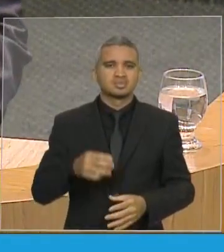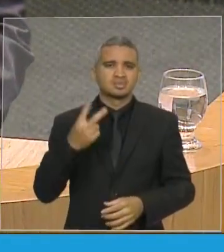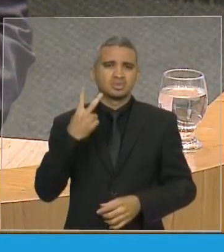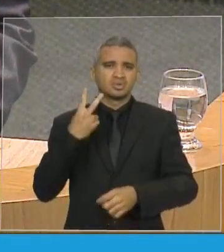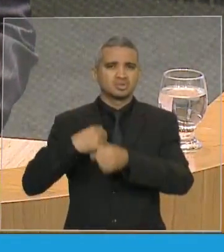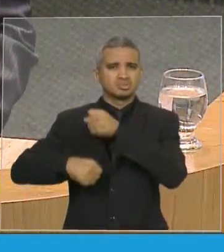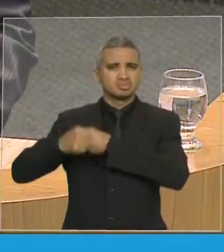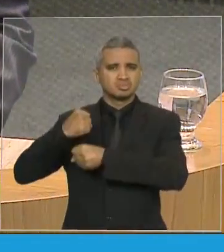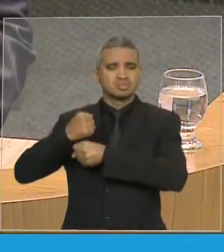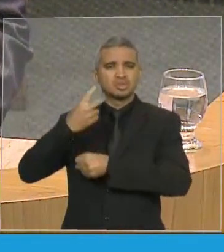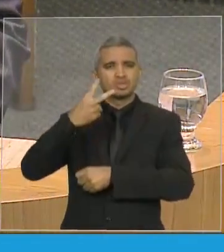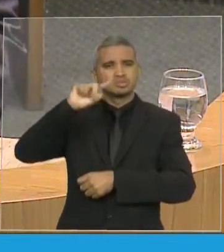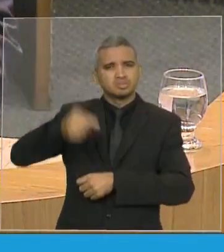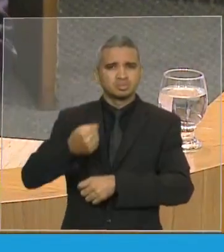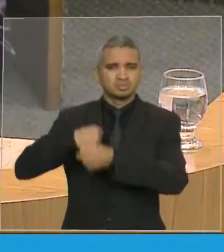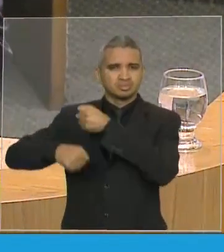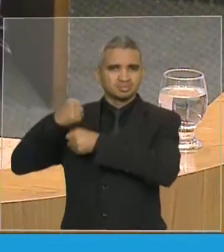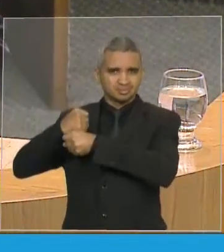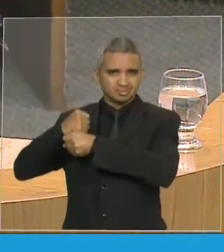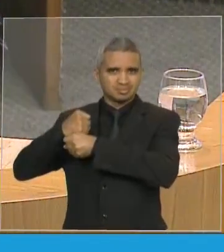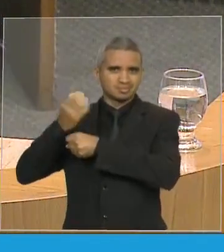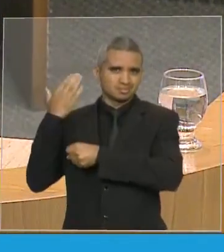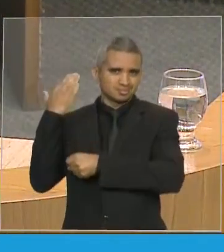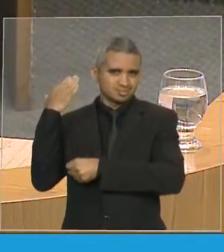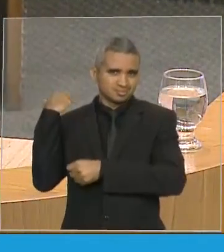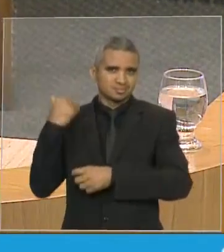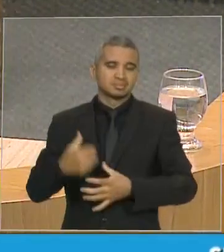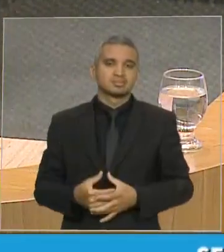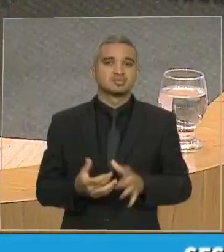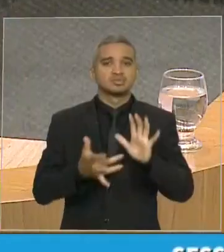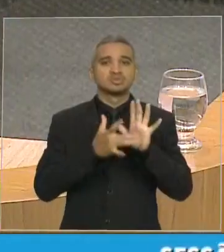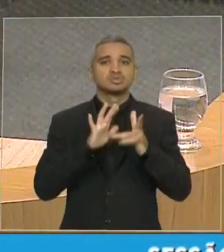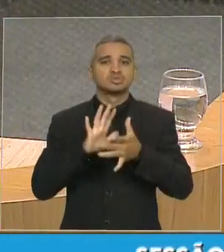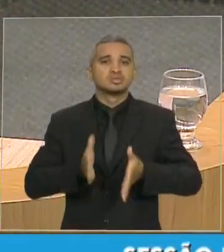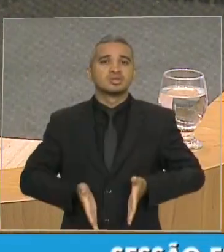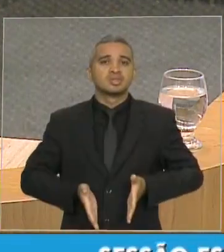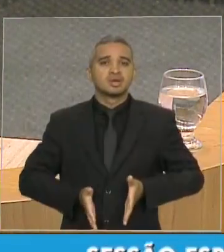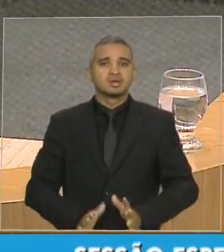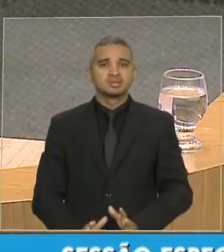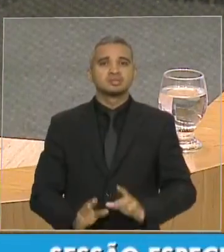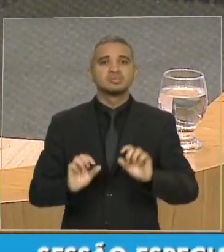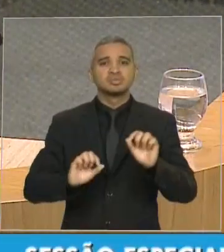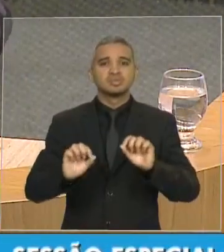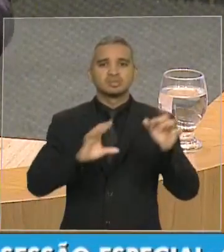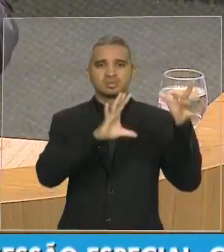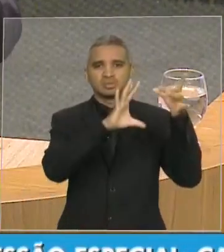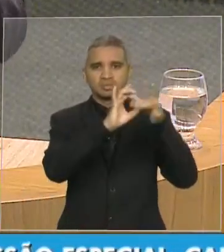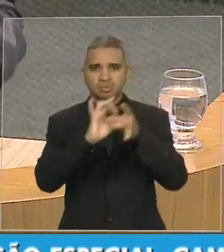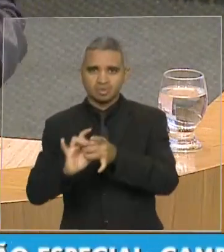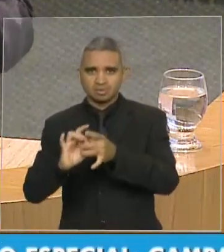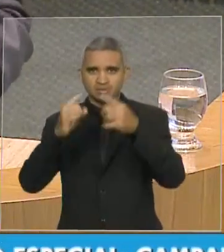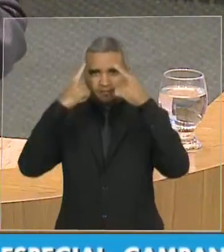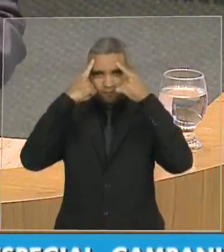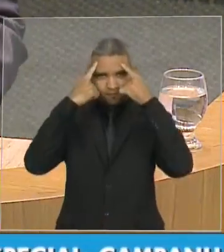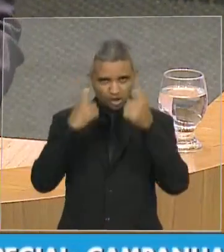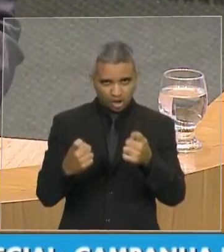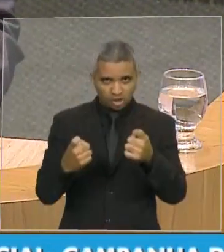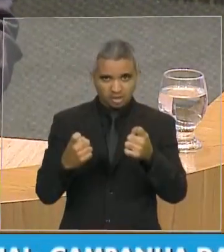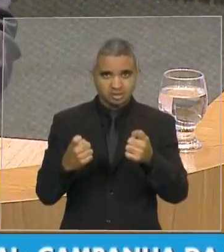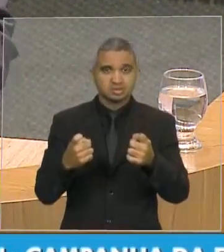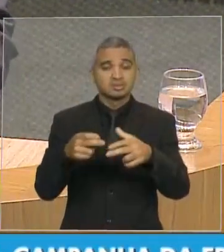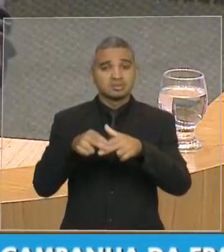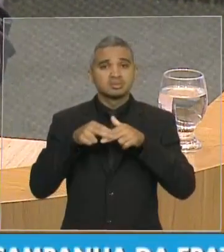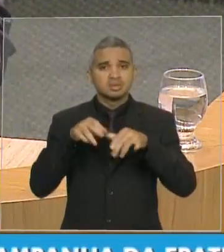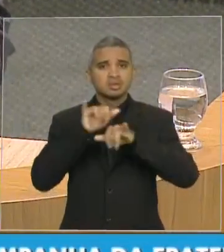2000 anos. Jesus nasce em um contexto violento. A simples notícia do seu